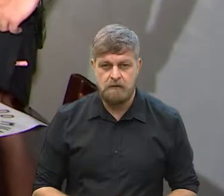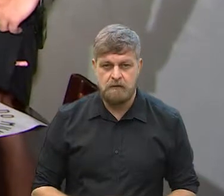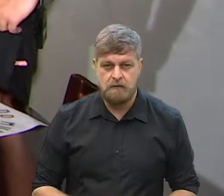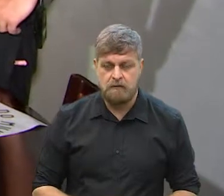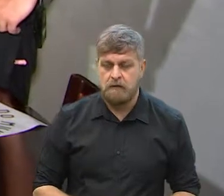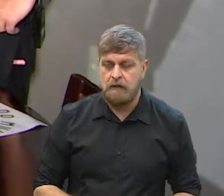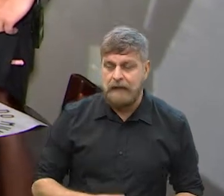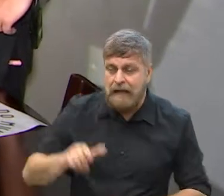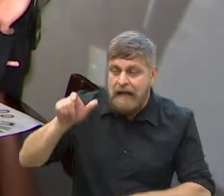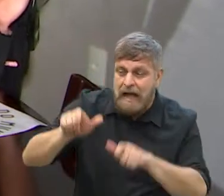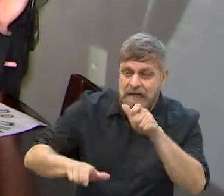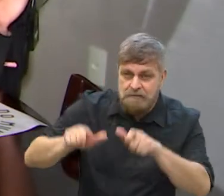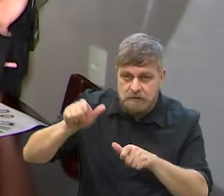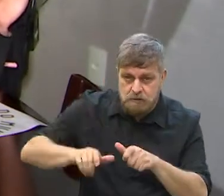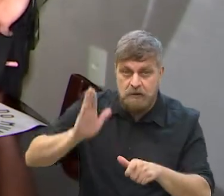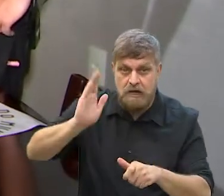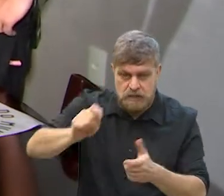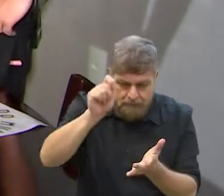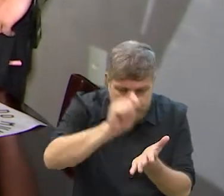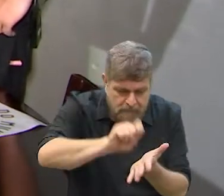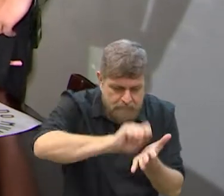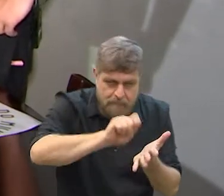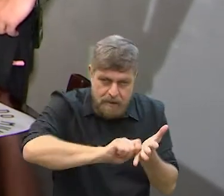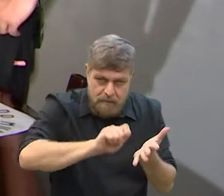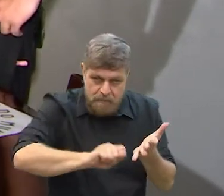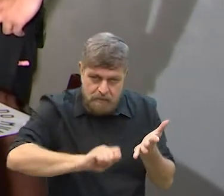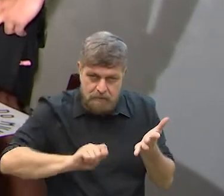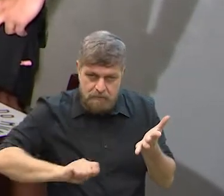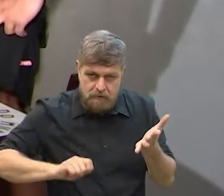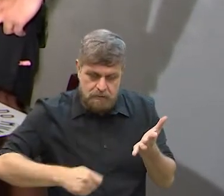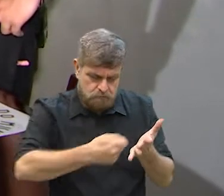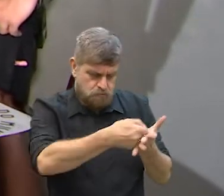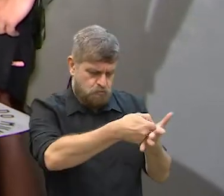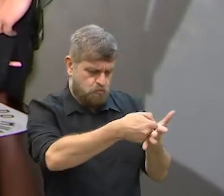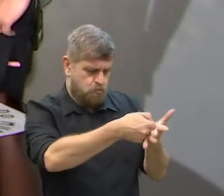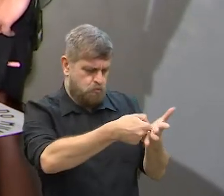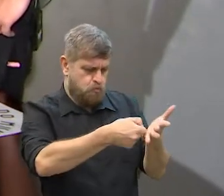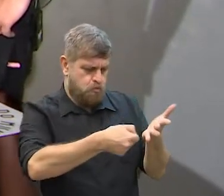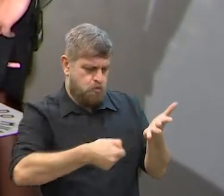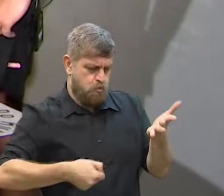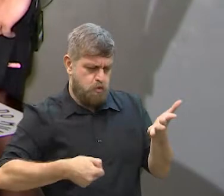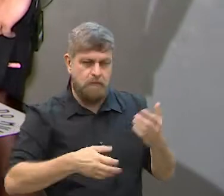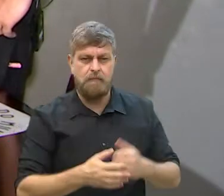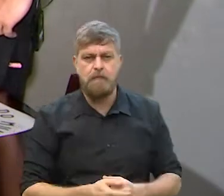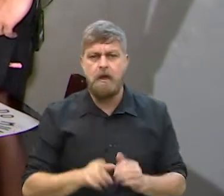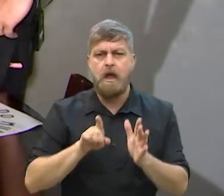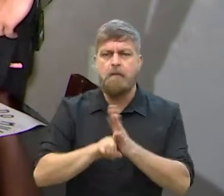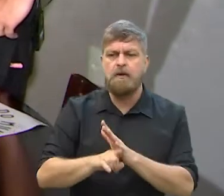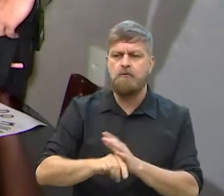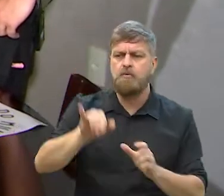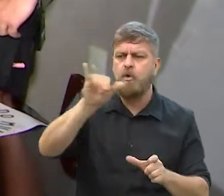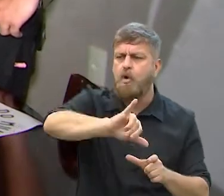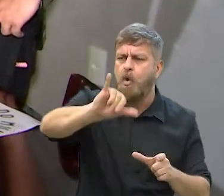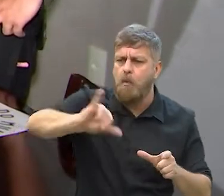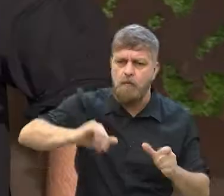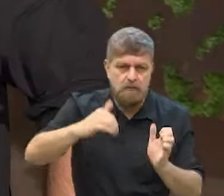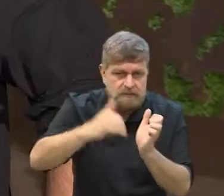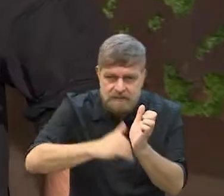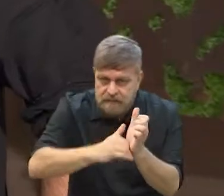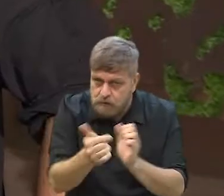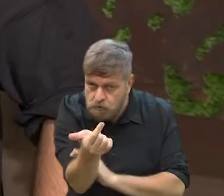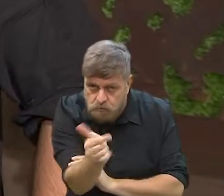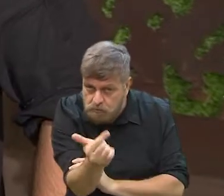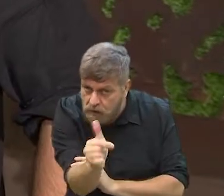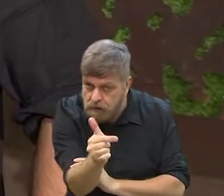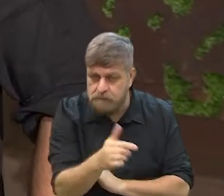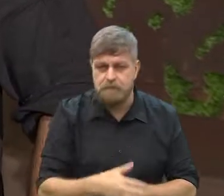Paulo, o pessoal de casa já anotou tudo que vai na nossa receita, né? E aí, né? O molho também não tem segredo.